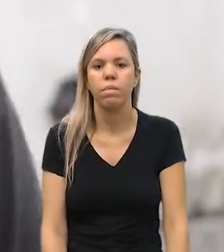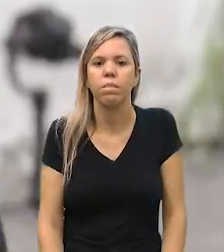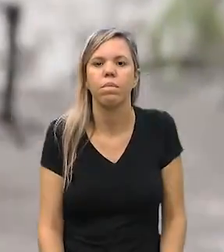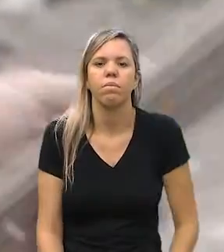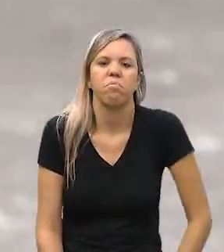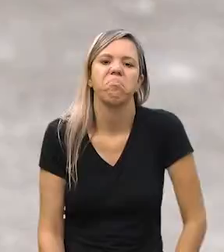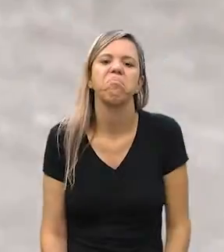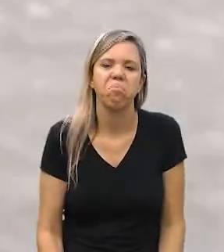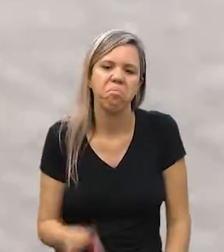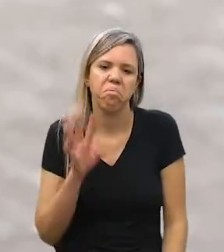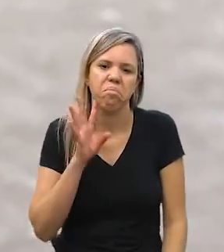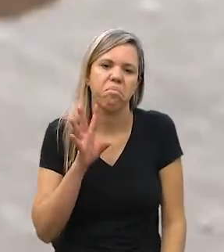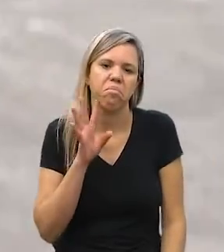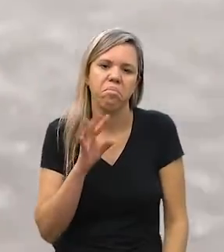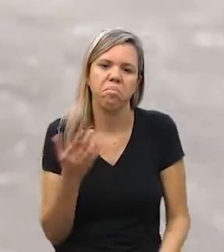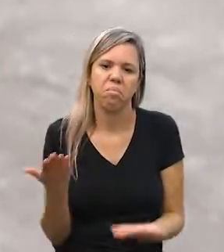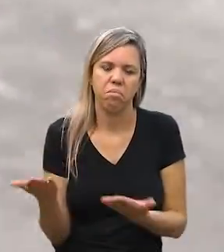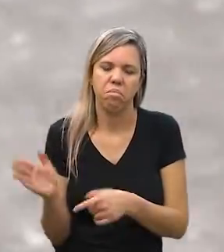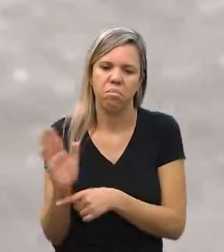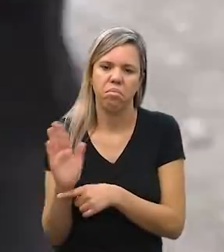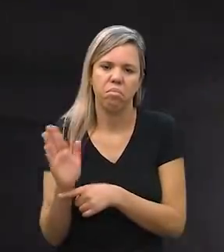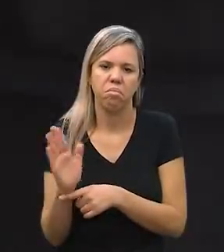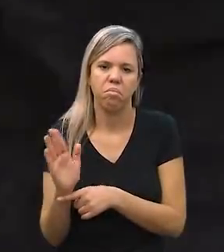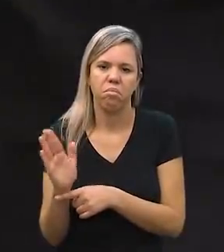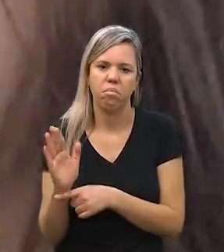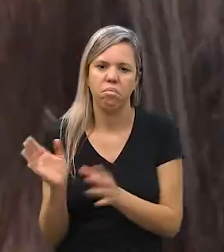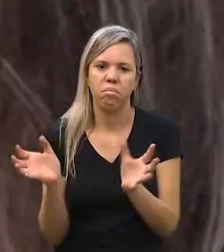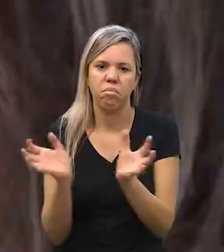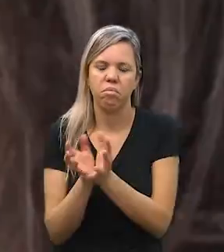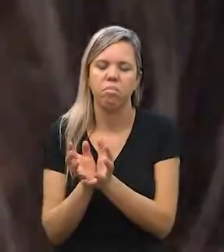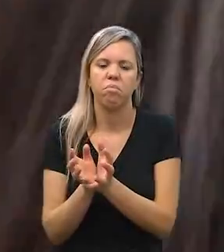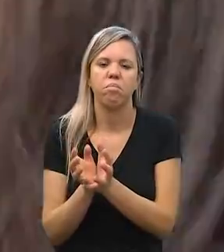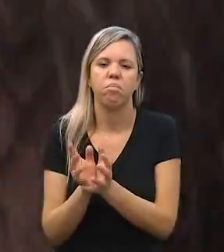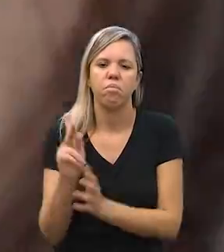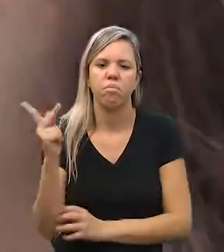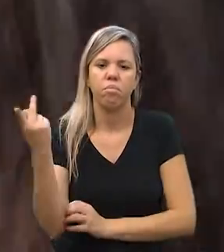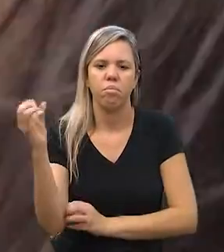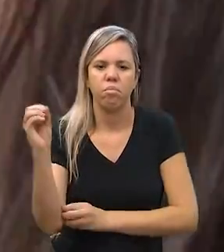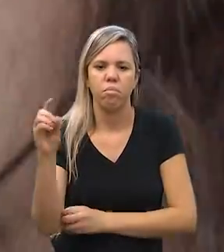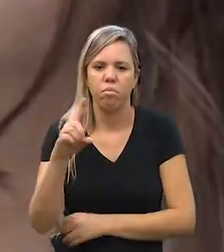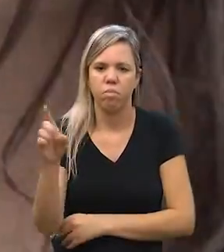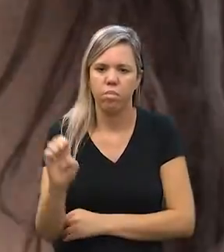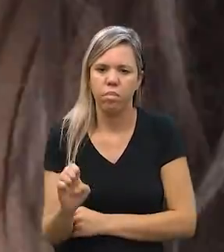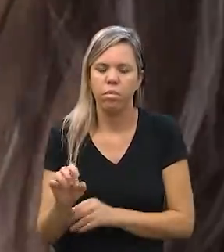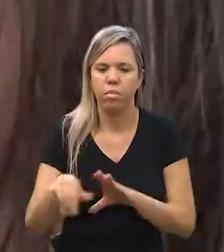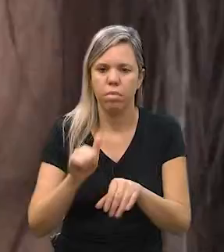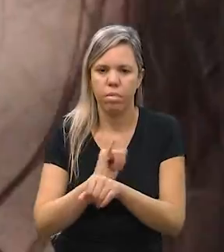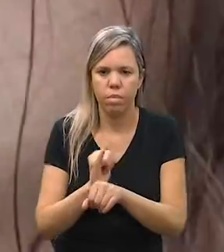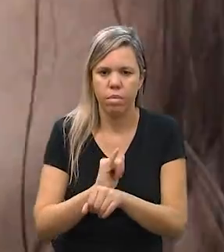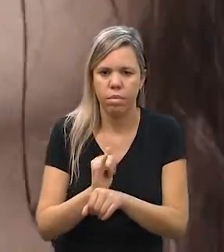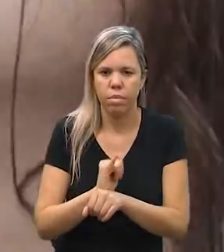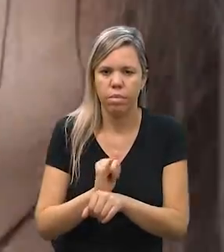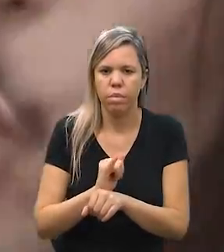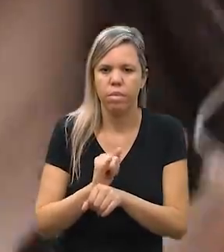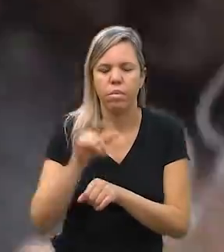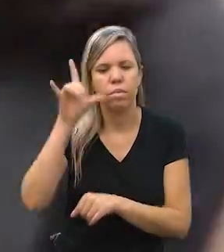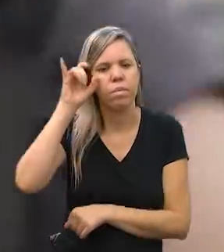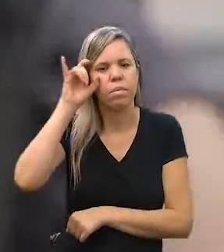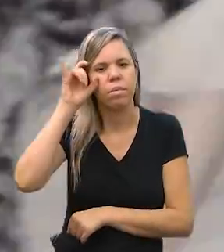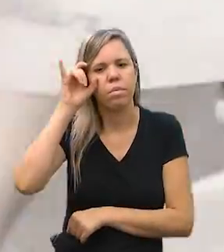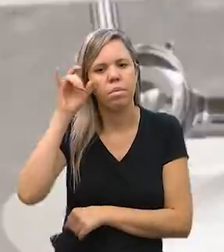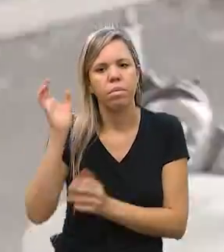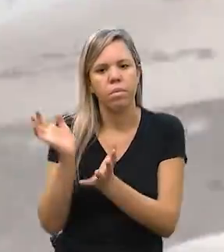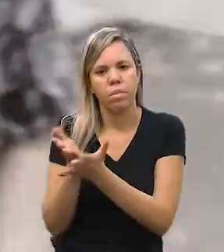Uau, muito bom, hein? Esse é o clipe de Fluxo da banda Rose, que está disponível no YouTube e também no Instagram da